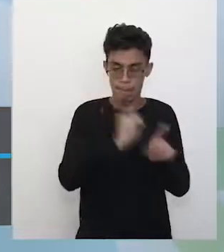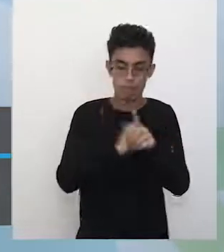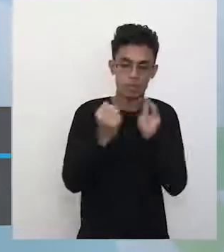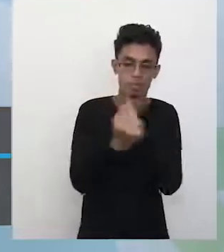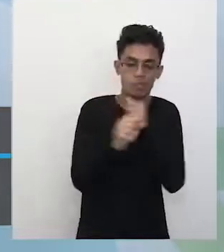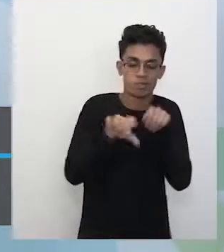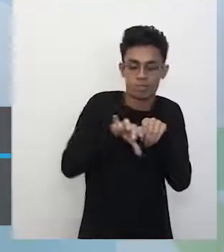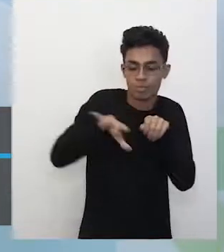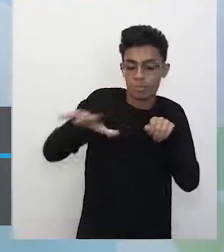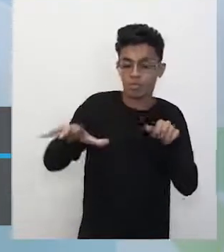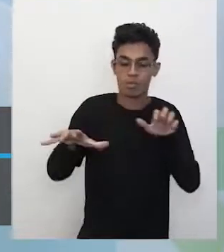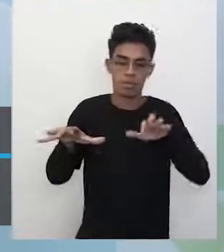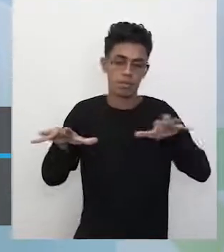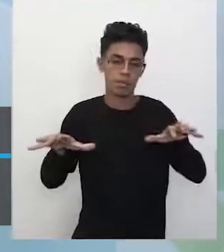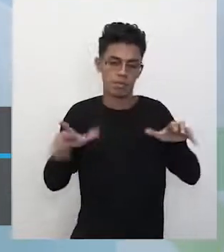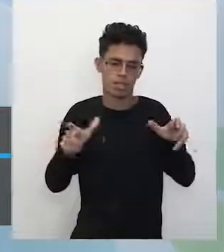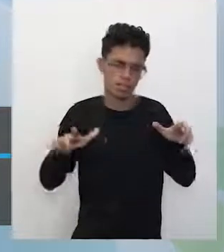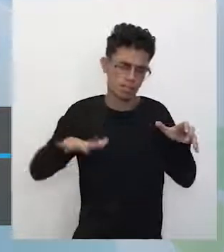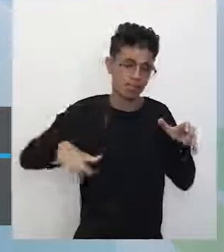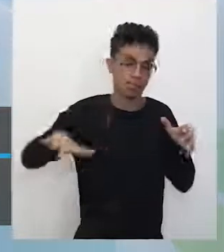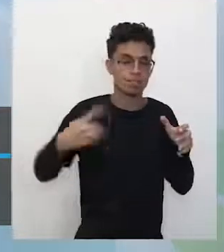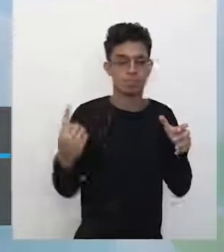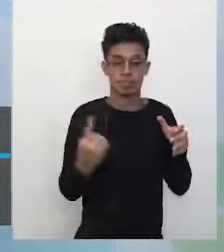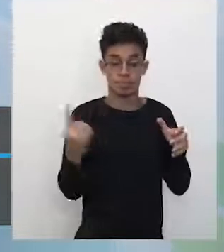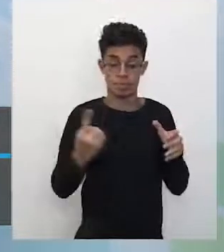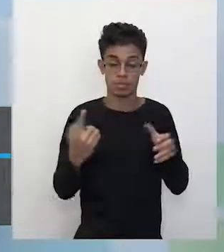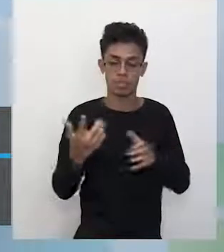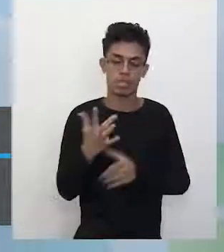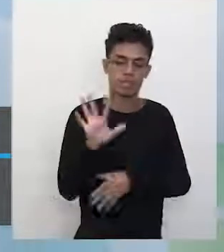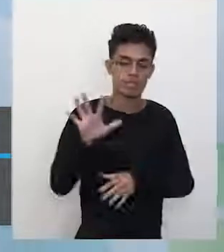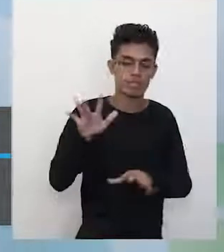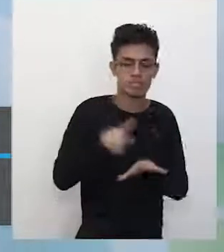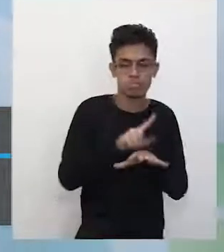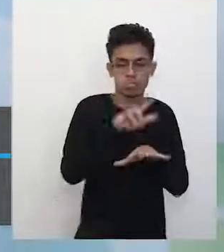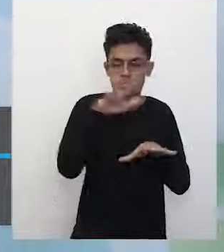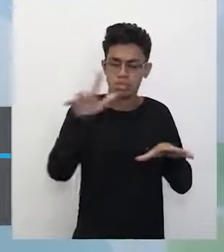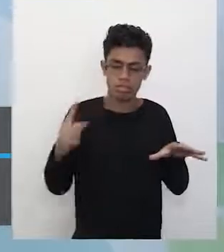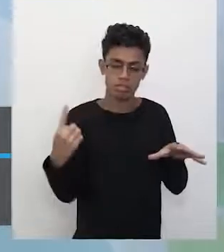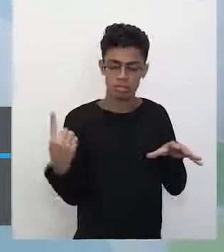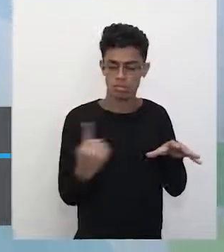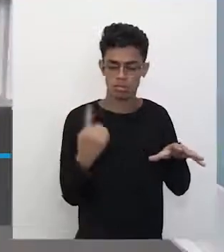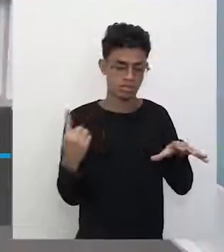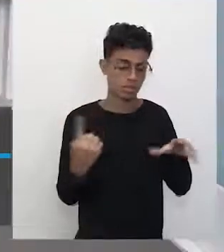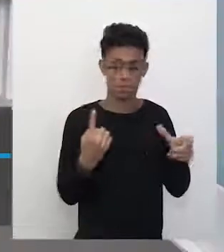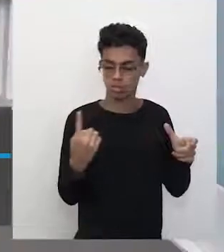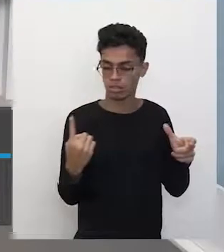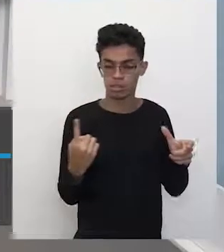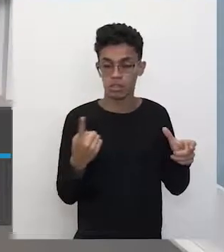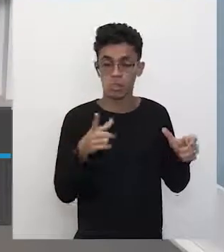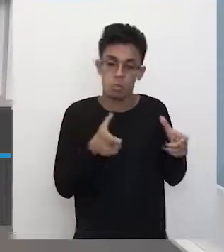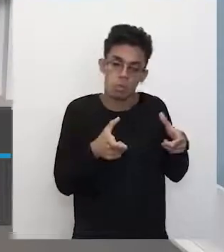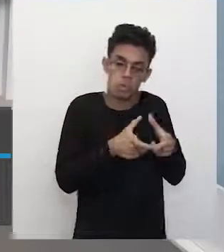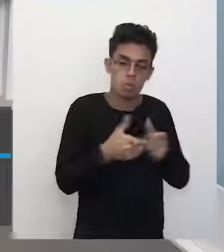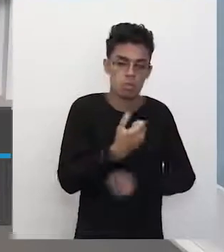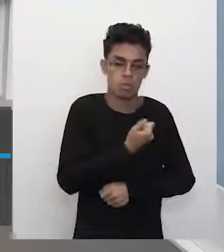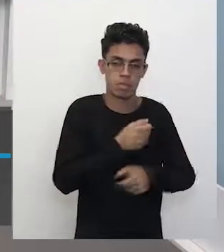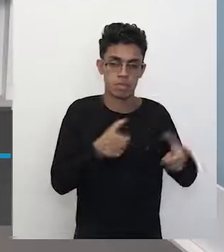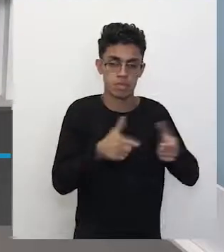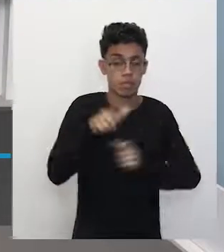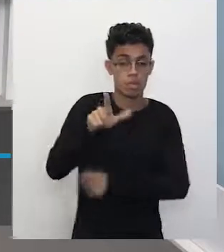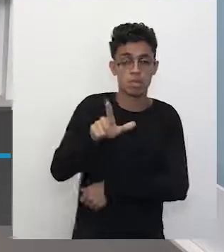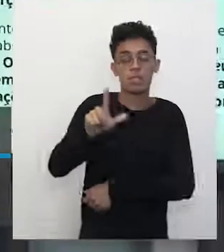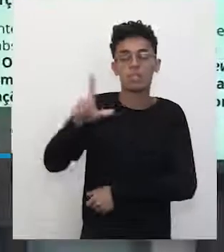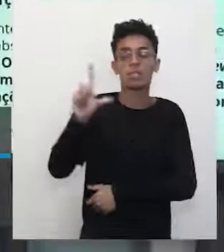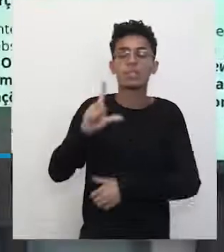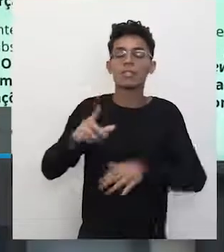aluna da professora Kátia. Então, a gente fica aí entre pessoas excluídas e em menor número. Vamos ver. Então, antes,